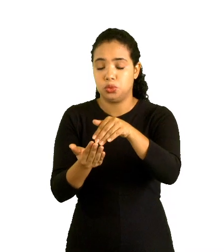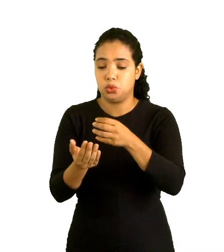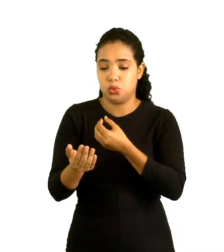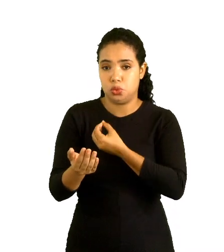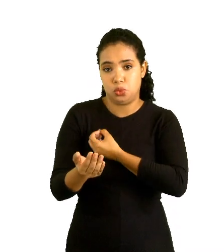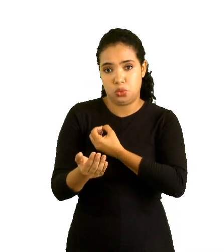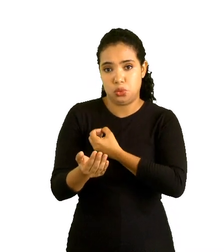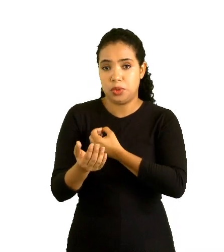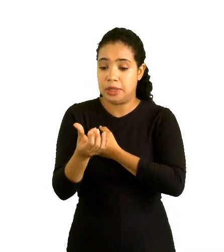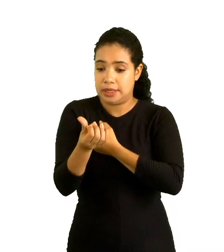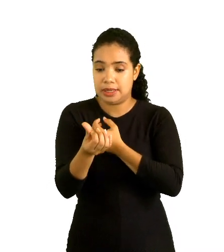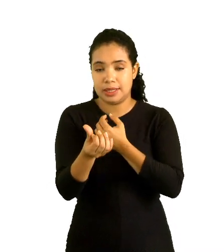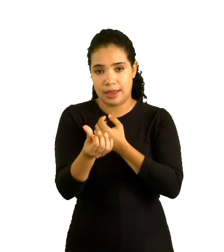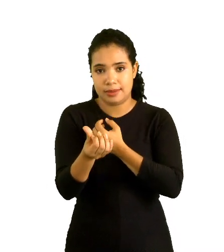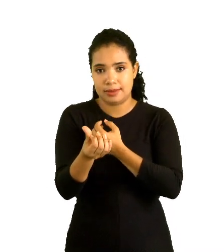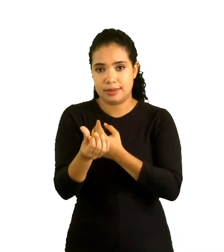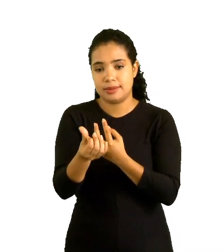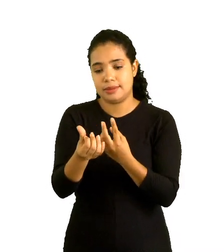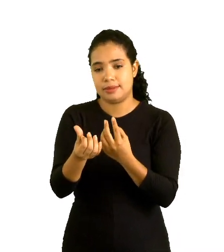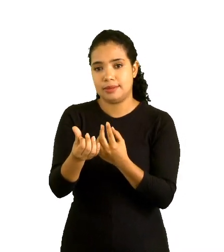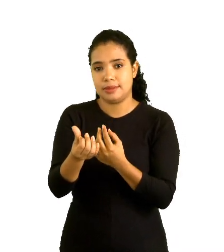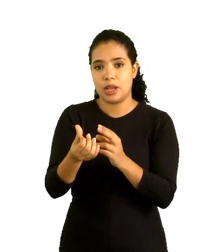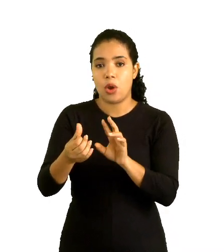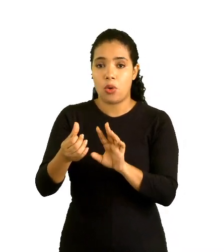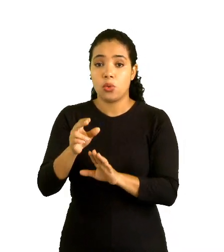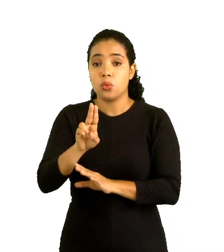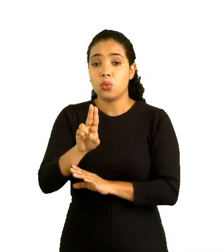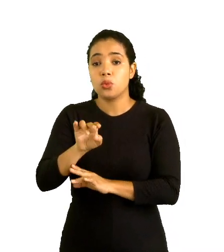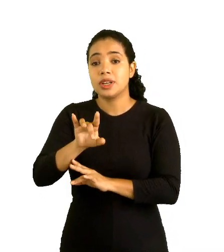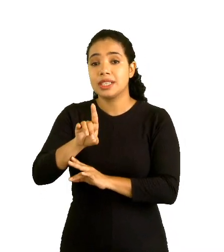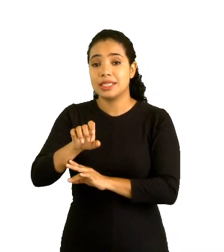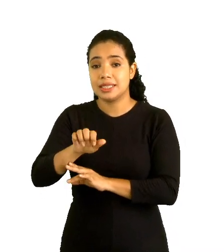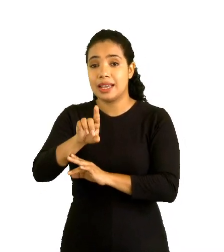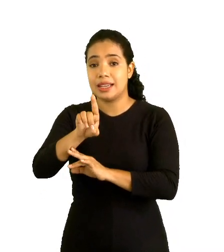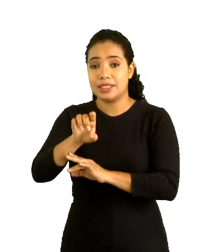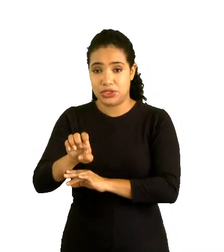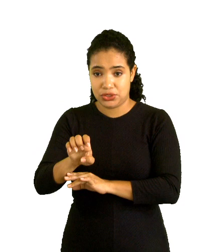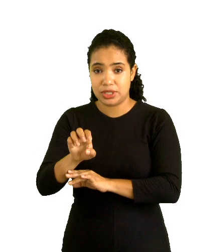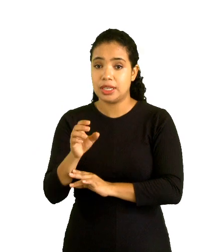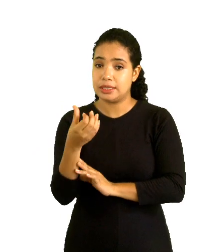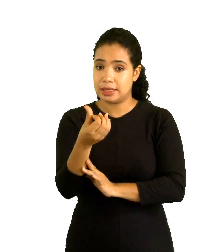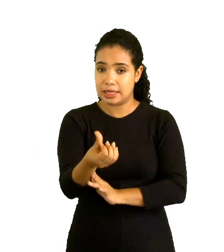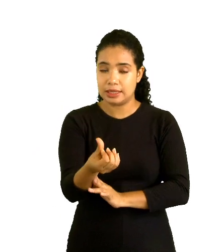lá é o número 6. Se eu pegar o número